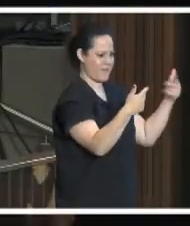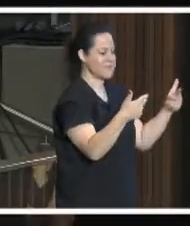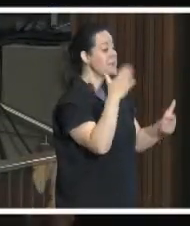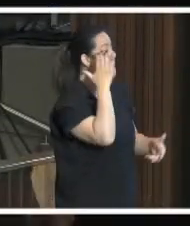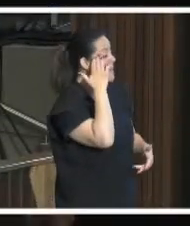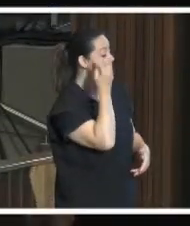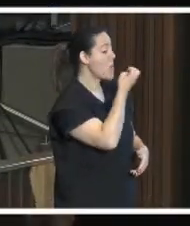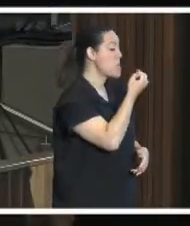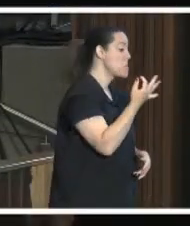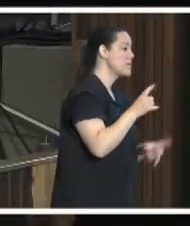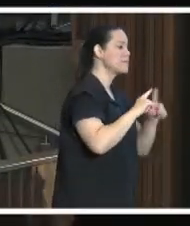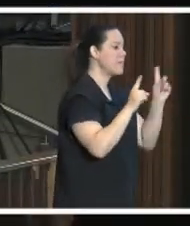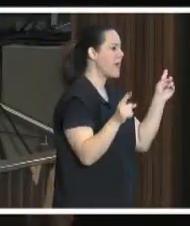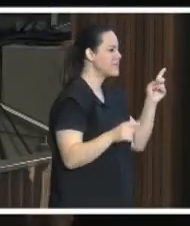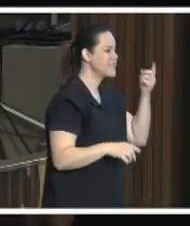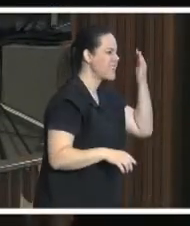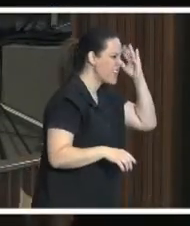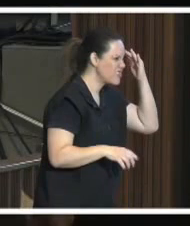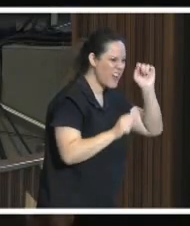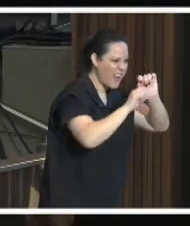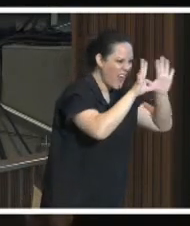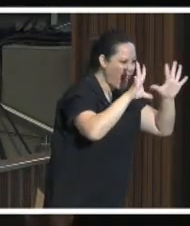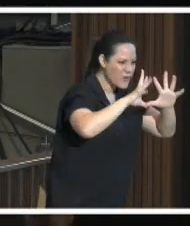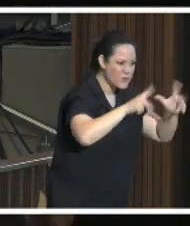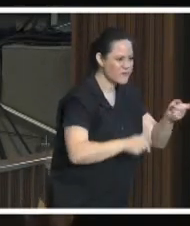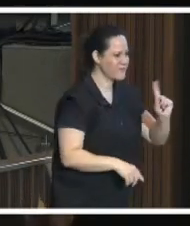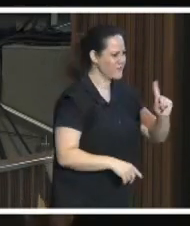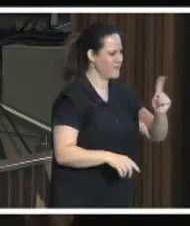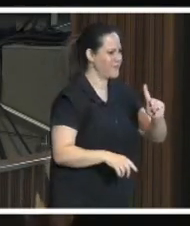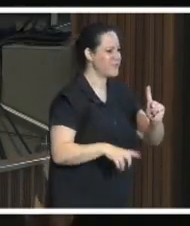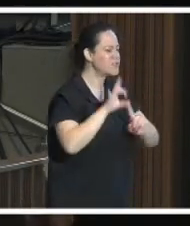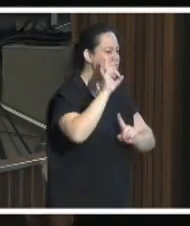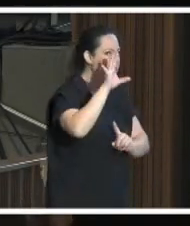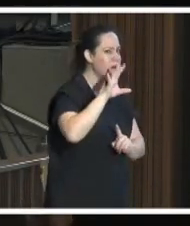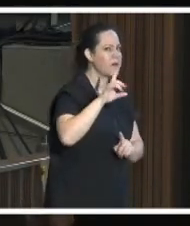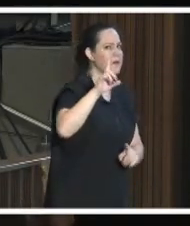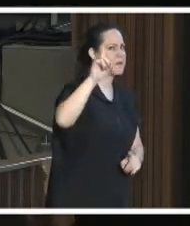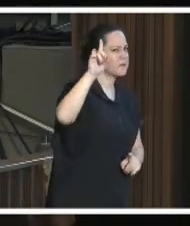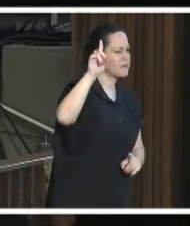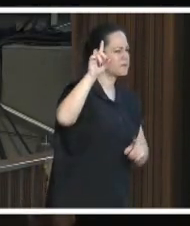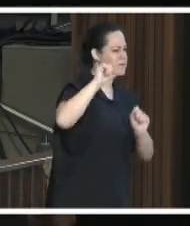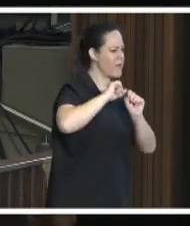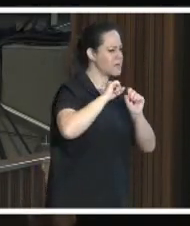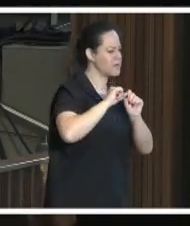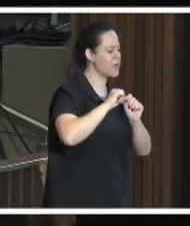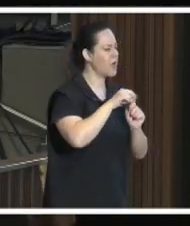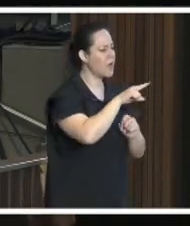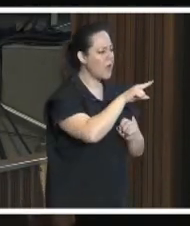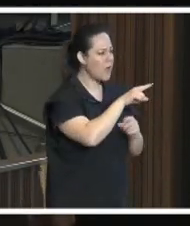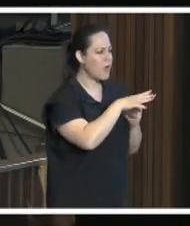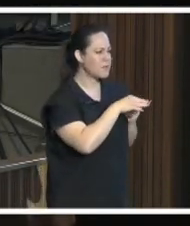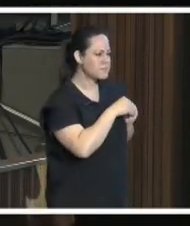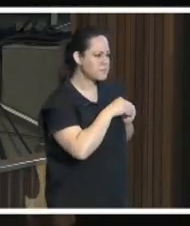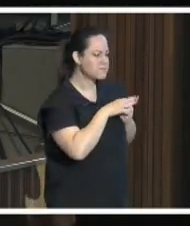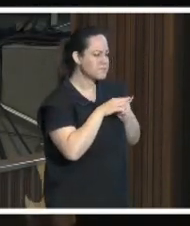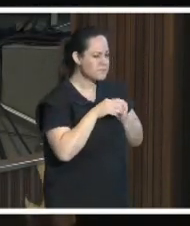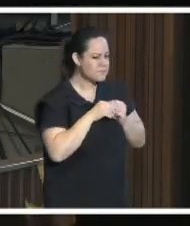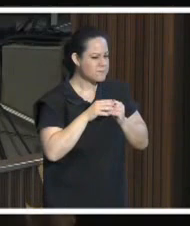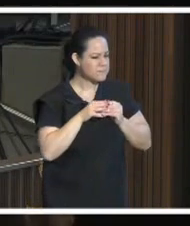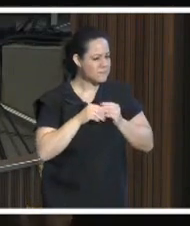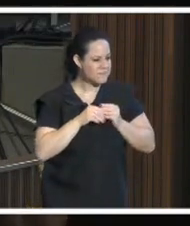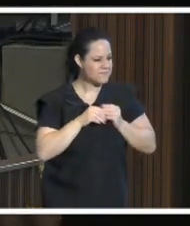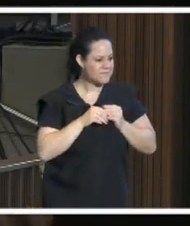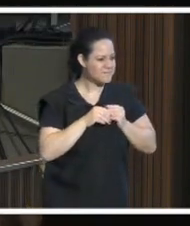coisas, mas ela não entendia todas as coisas. Por isso ela guardava no coração como quem constrói